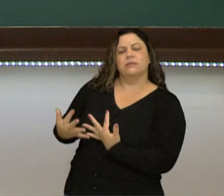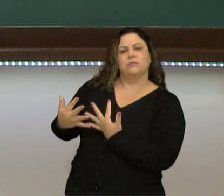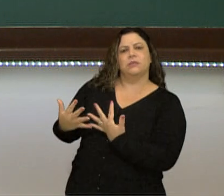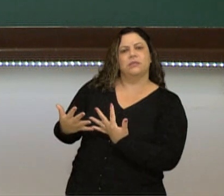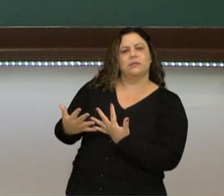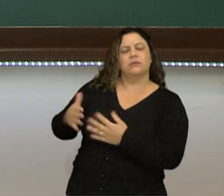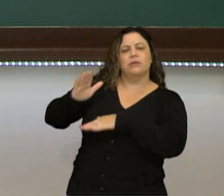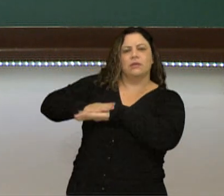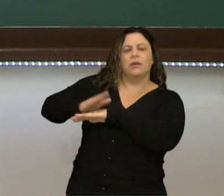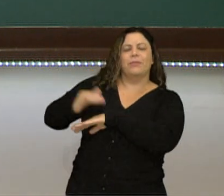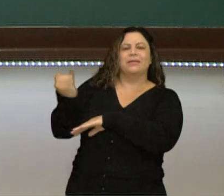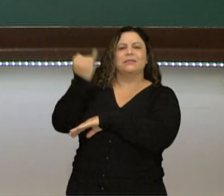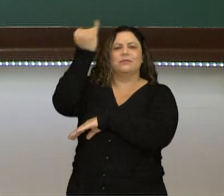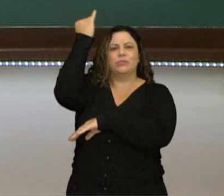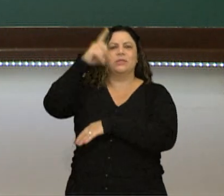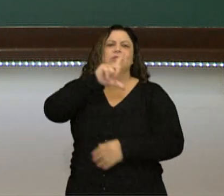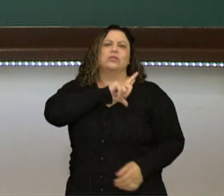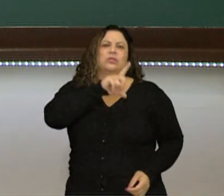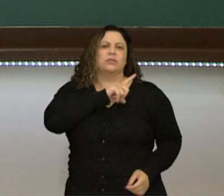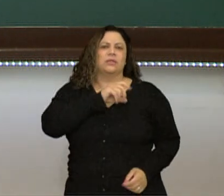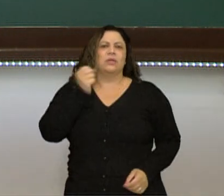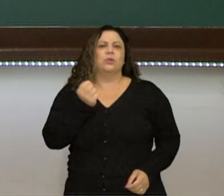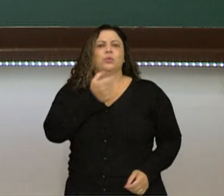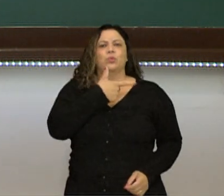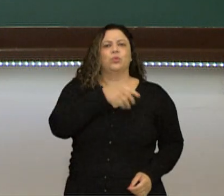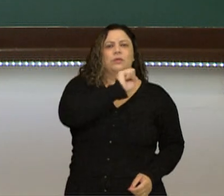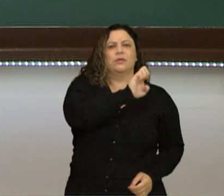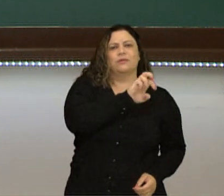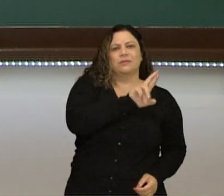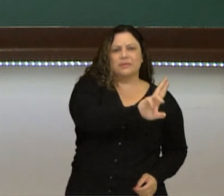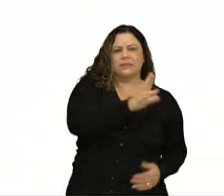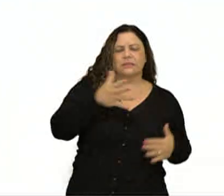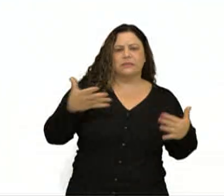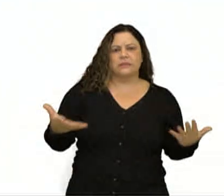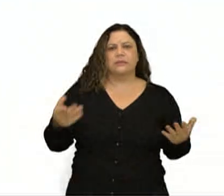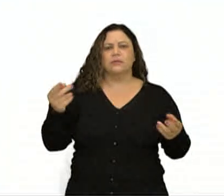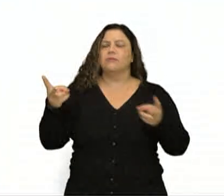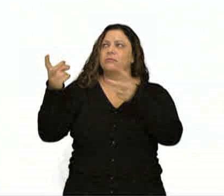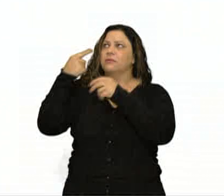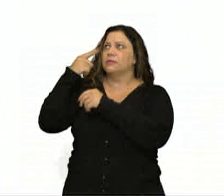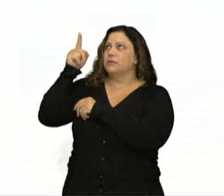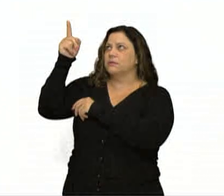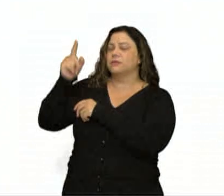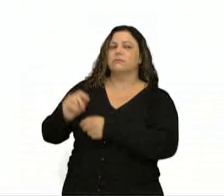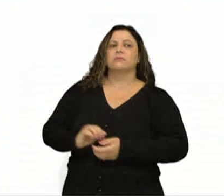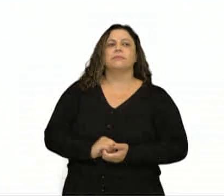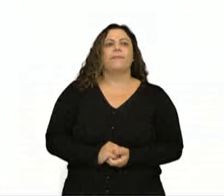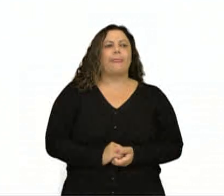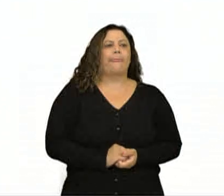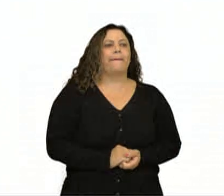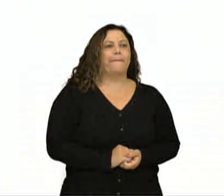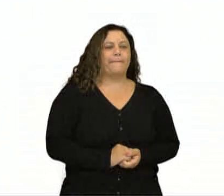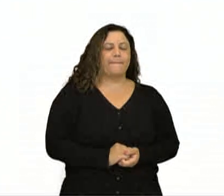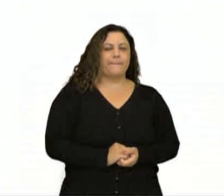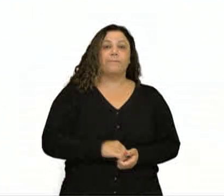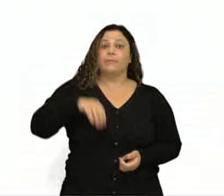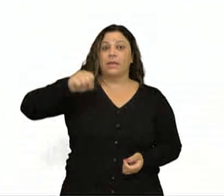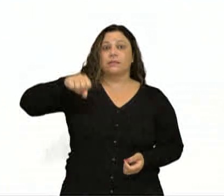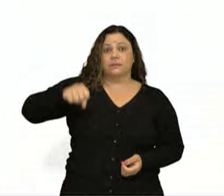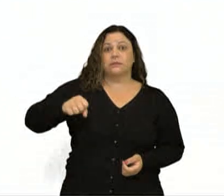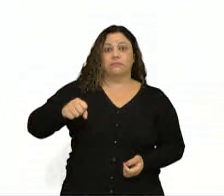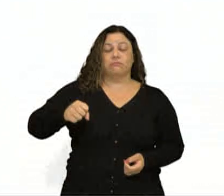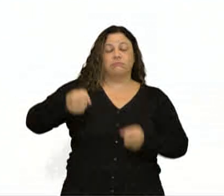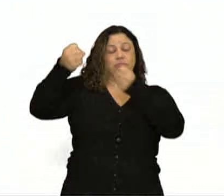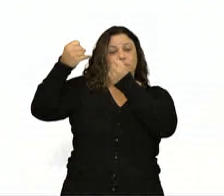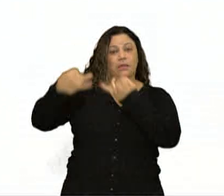mais importante ter do que o ser? Veja só. Então aqui, sim, a fala do